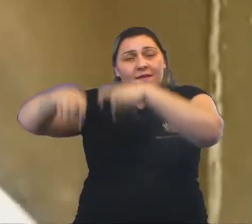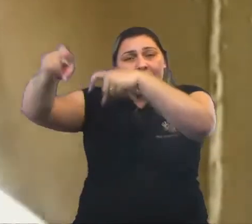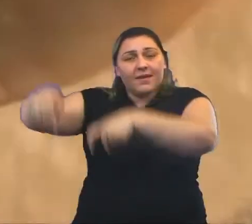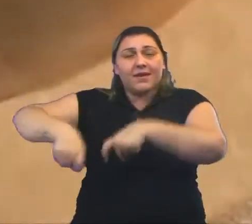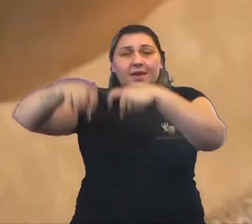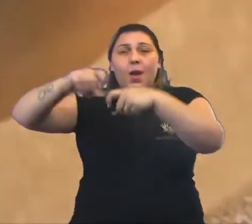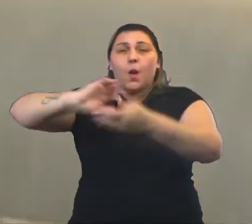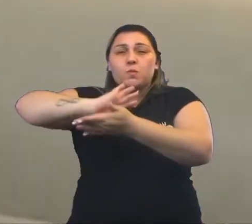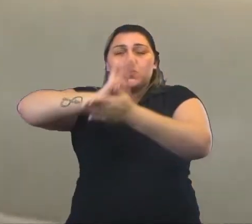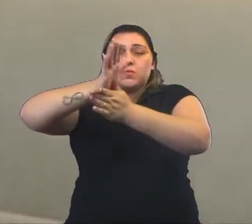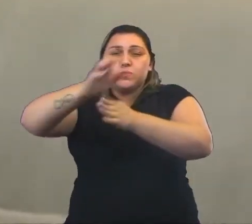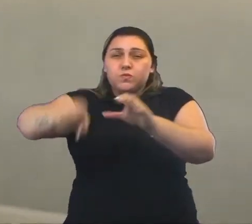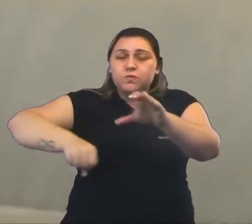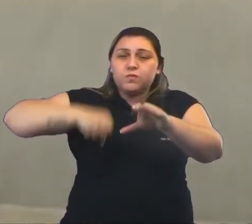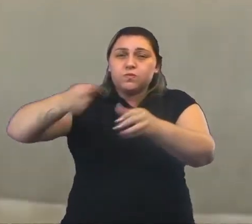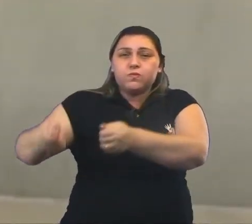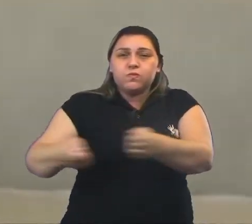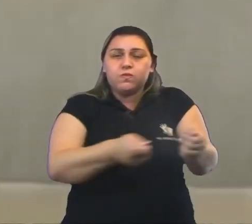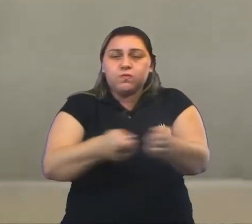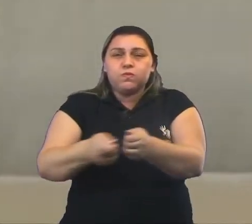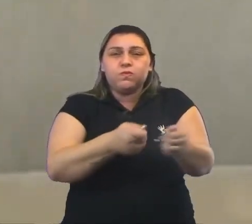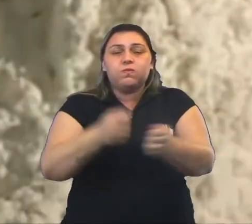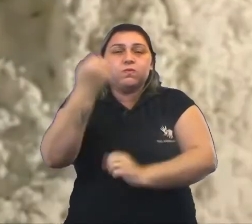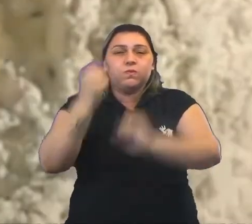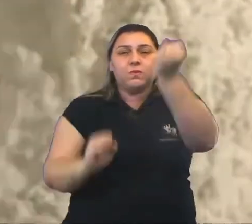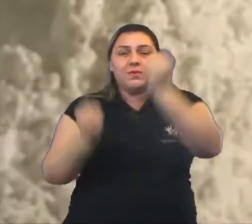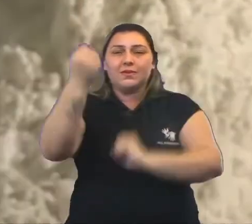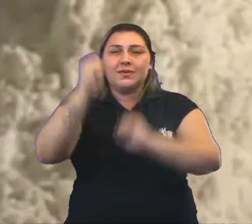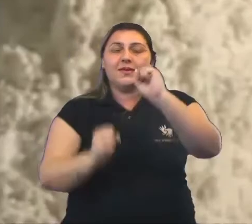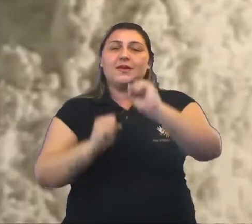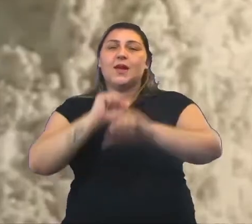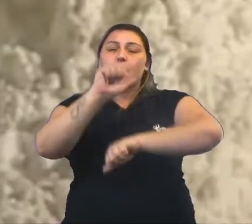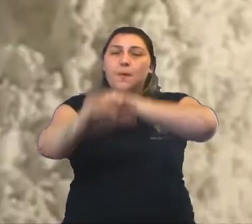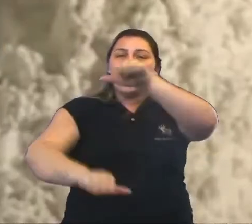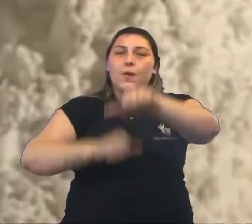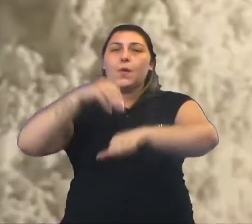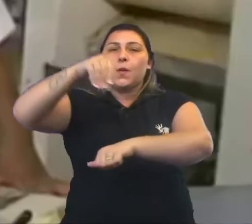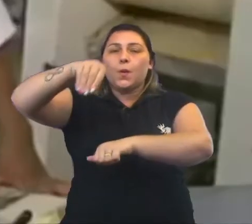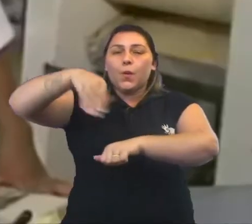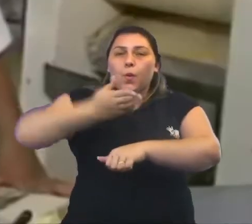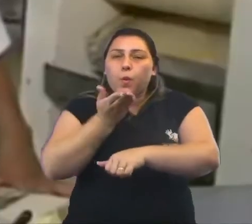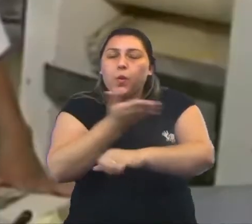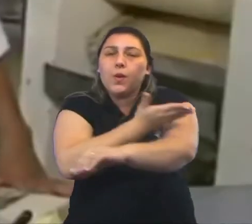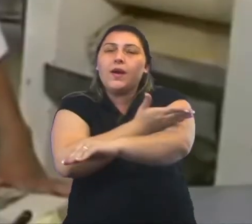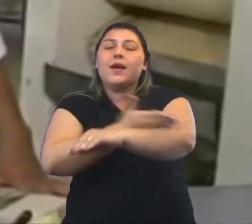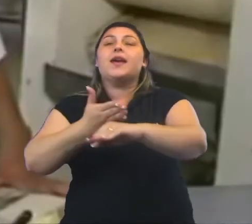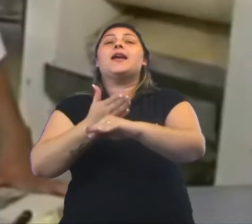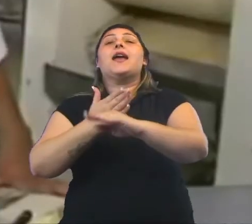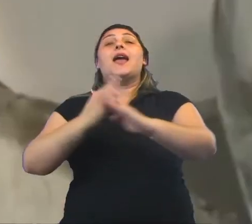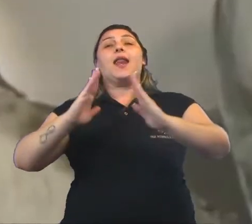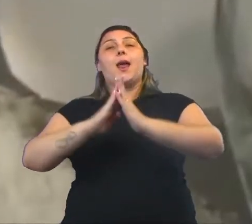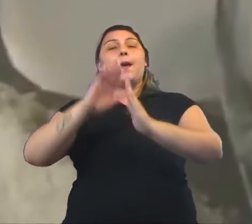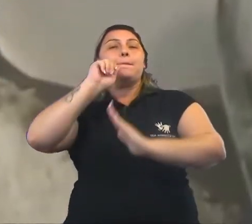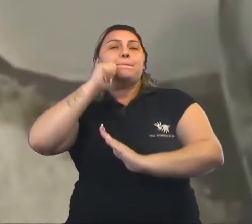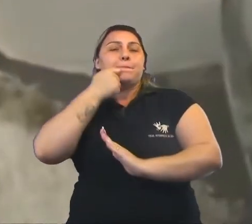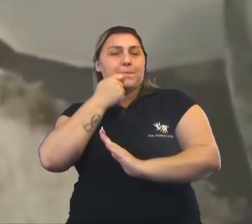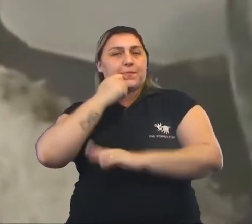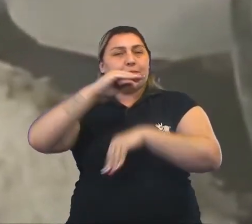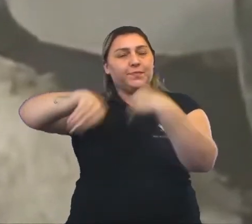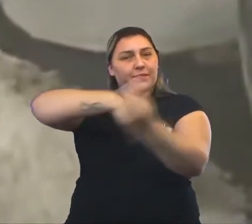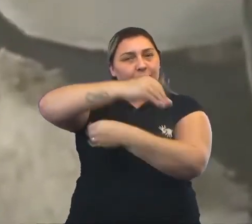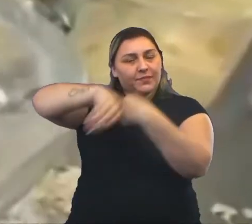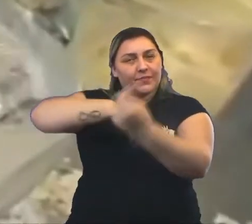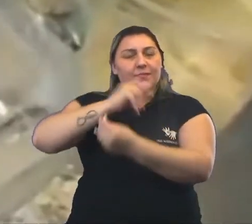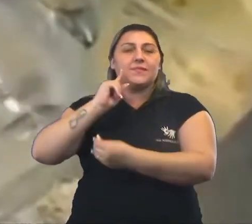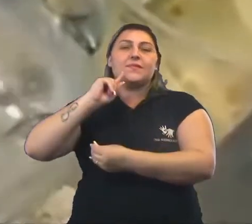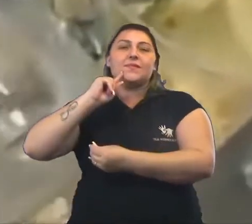fazenda, moído, triturado e peneirado na fábrica, e virou a farinha de trigo, que na padaria foi misturada